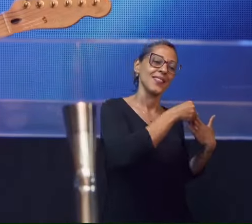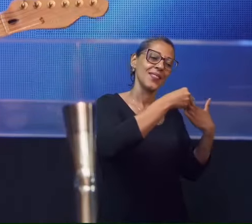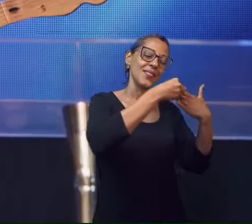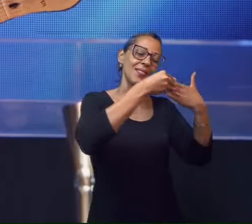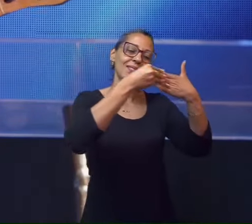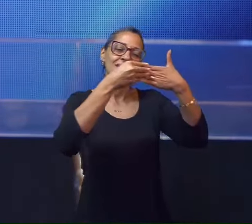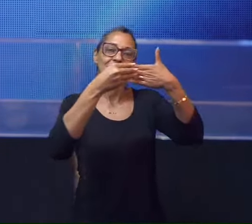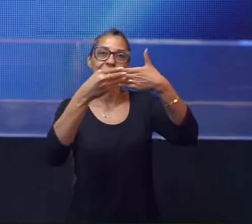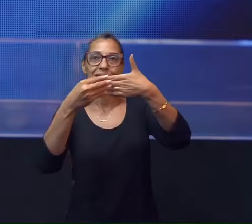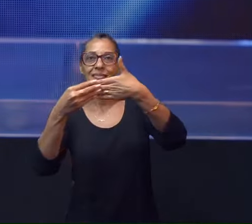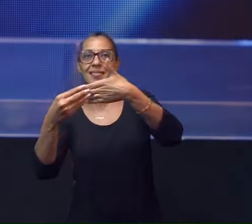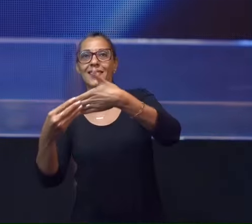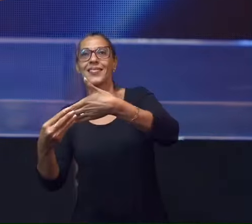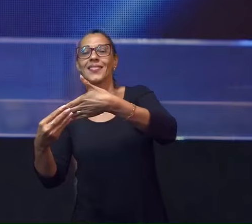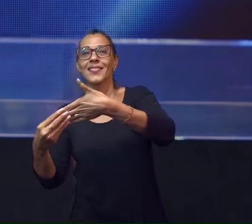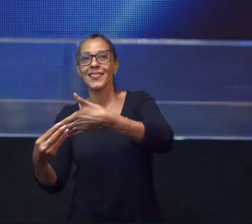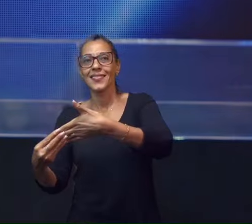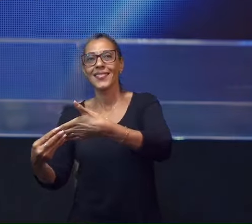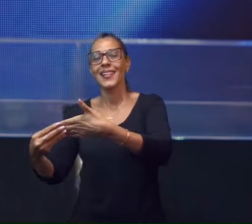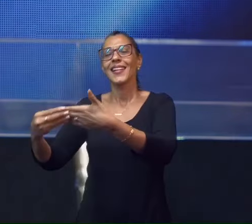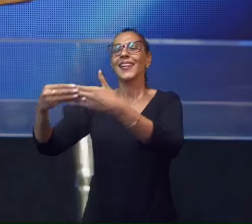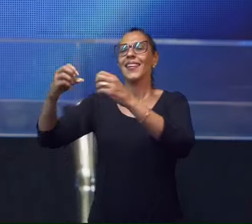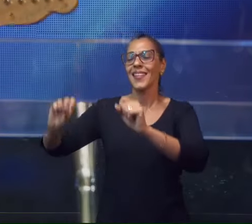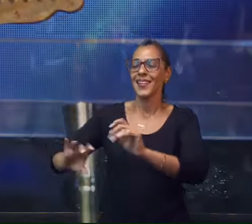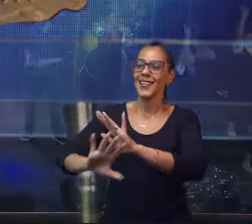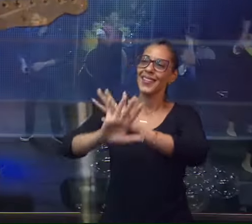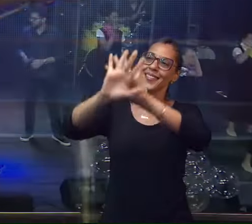a glória do céu